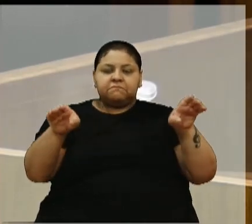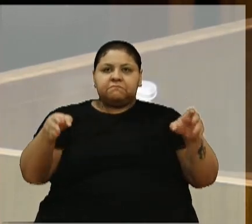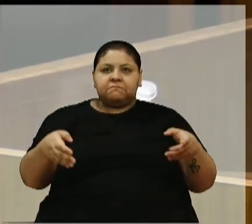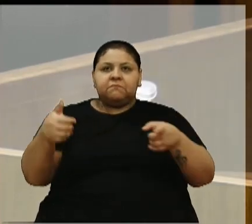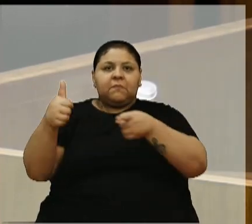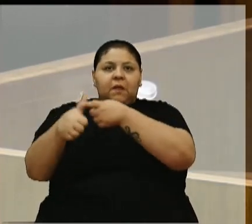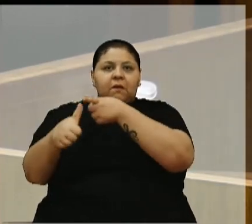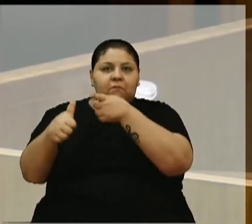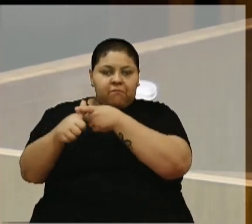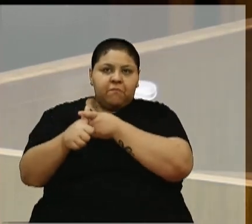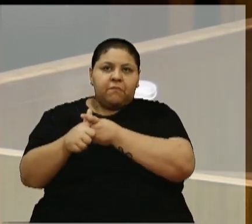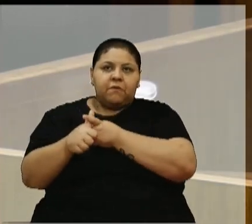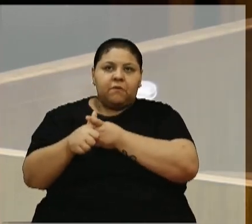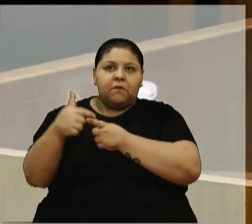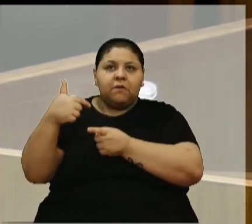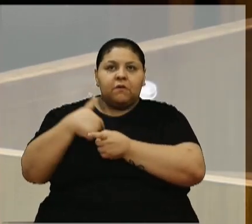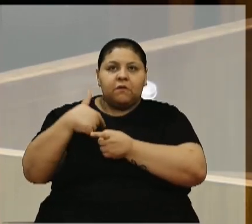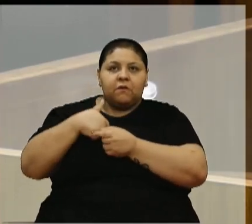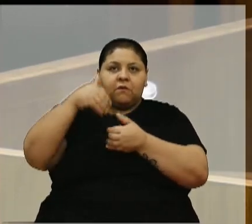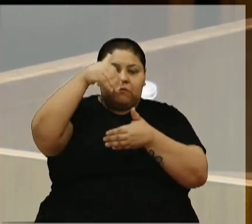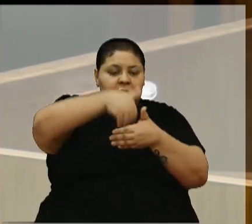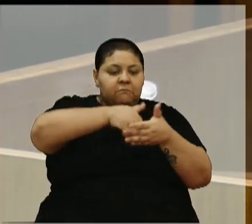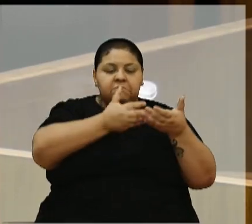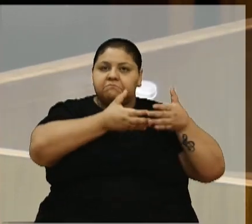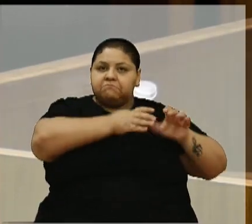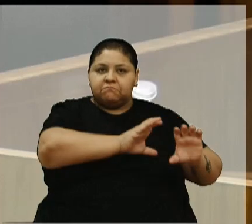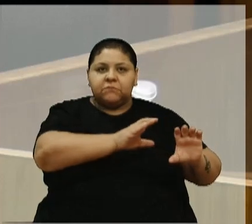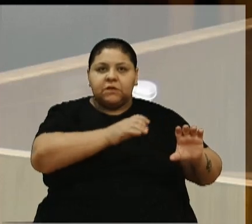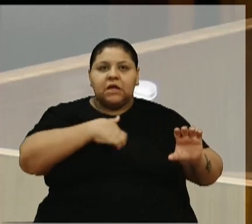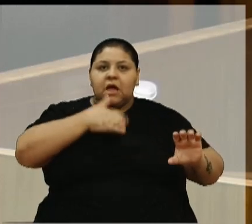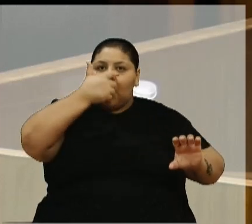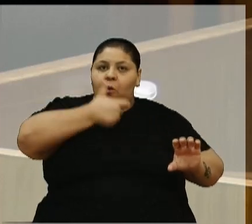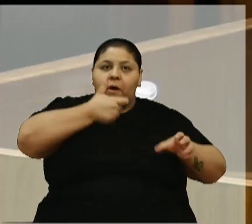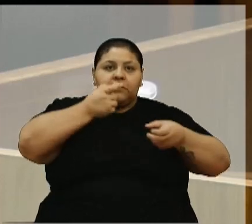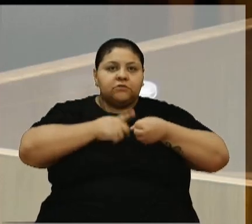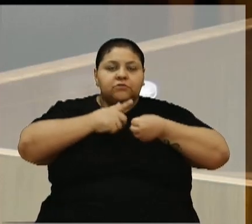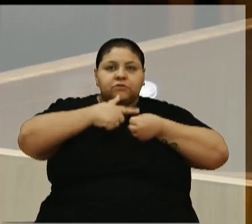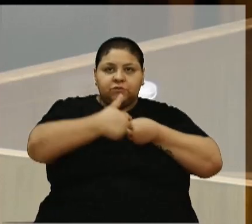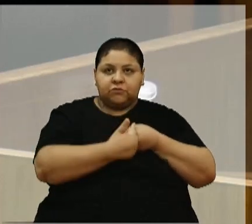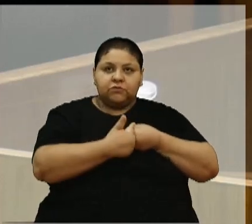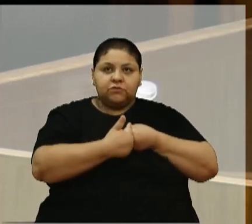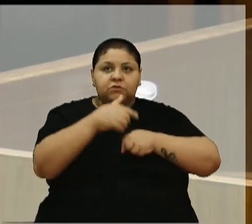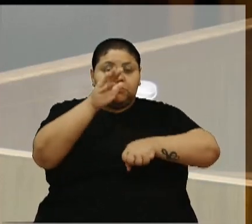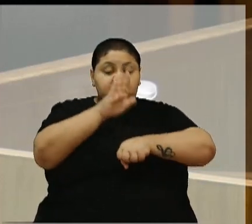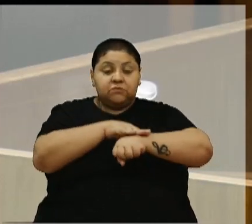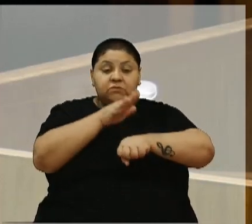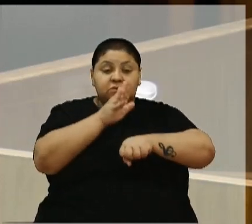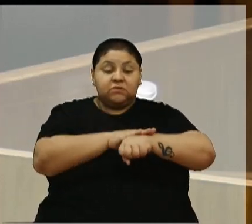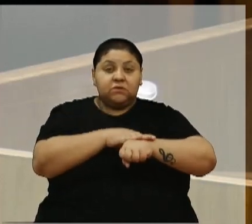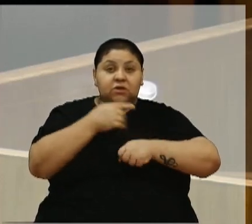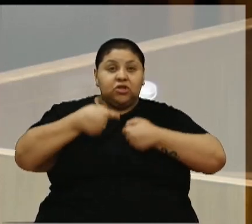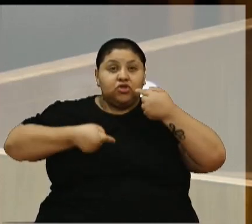Primeiro, eu com certeza votarei contra, porque eu acho que a cidade, vivendo um momento de tanta discussão, mais uma